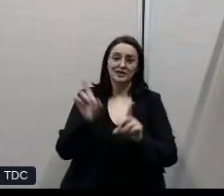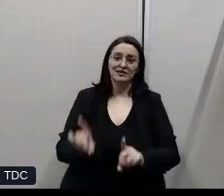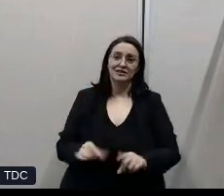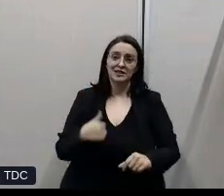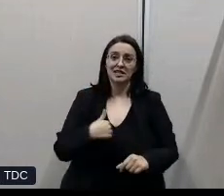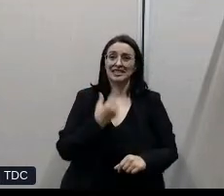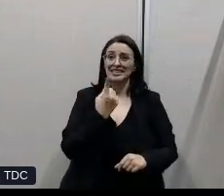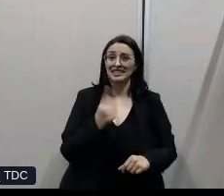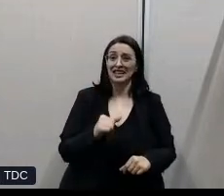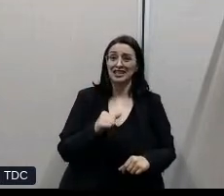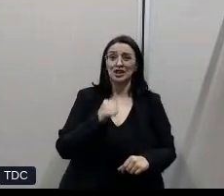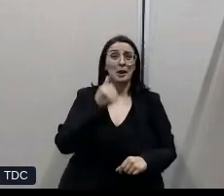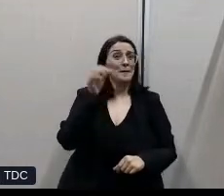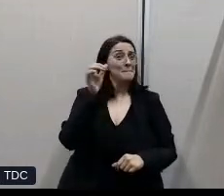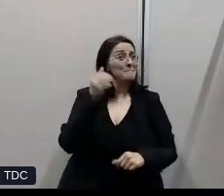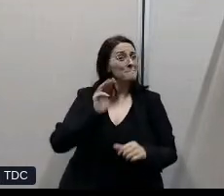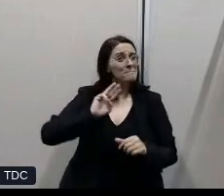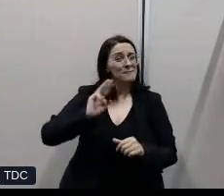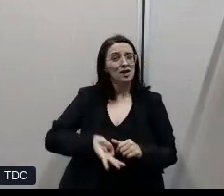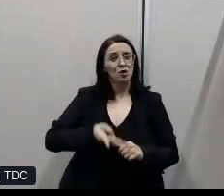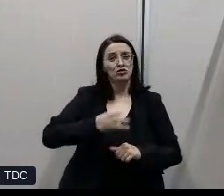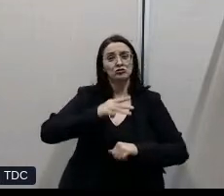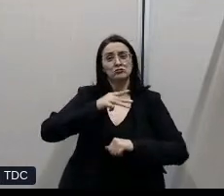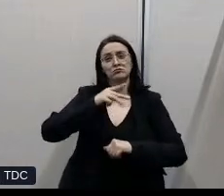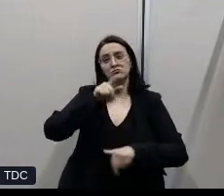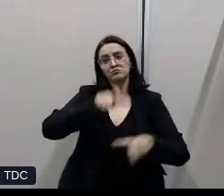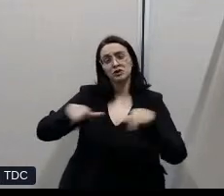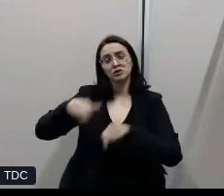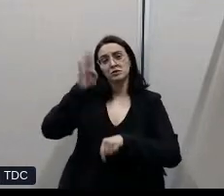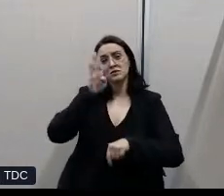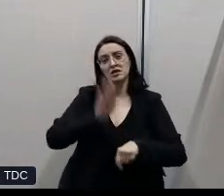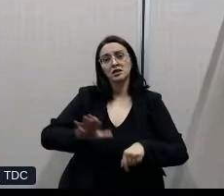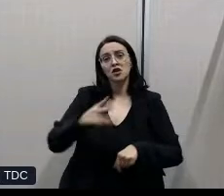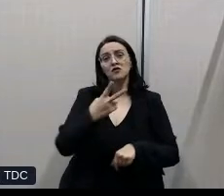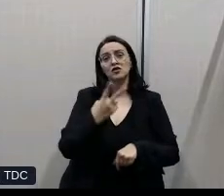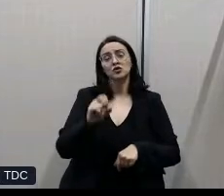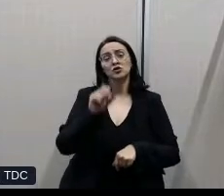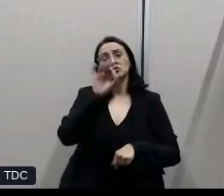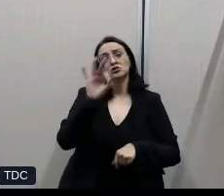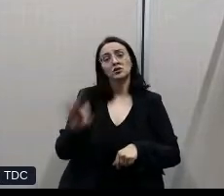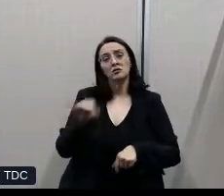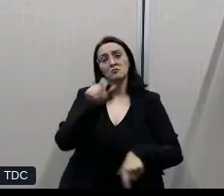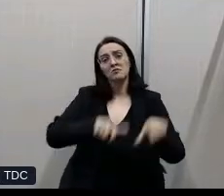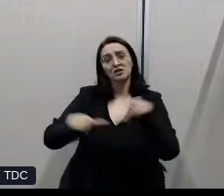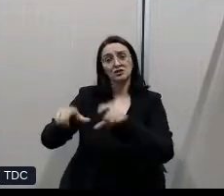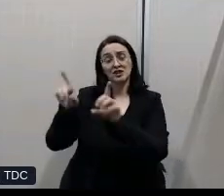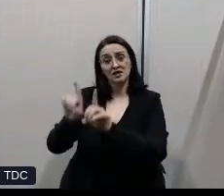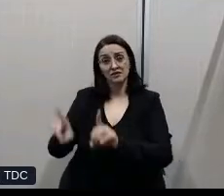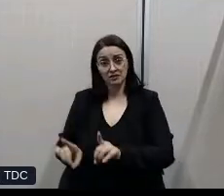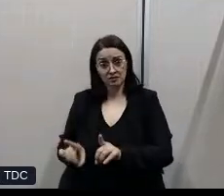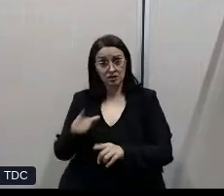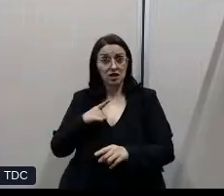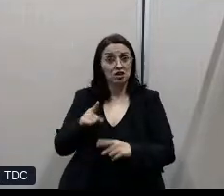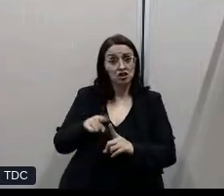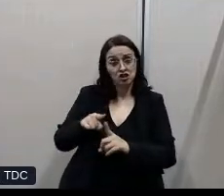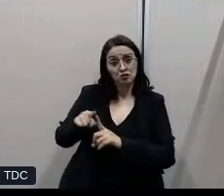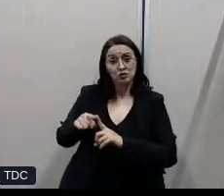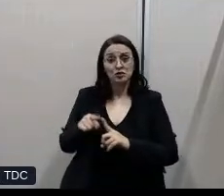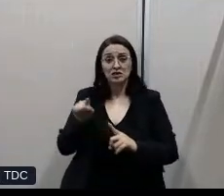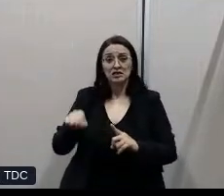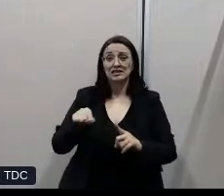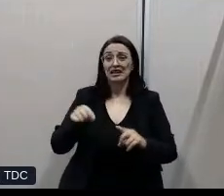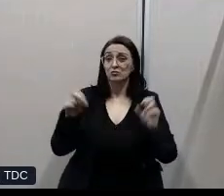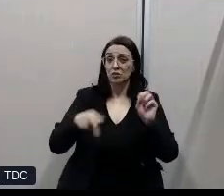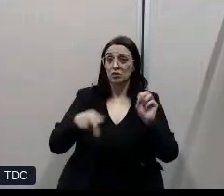dizer que são 17 milhões de brasileiros, mais ou menos. E menos de 28% das pessoas que têm algum tipo de deficiência estão